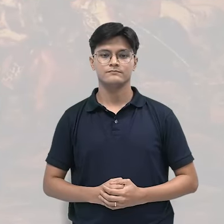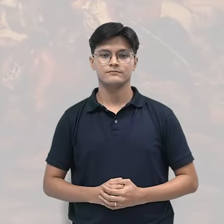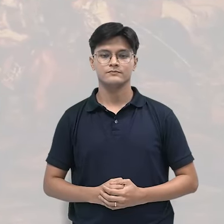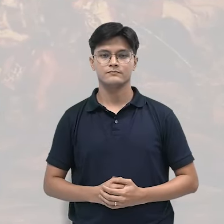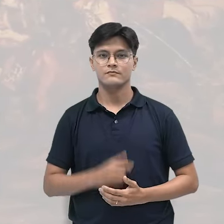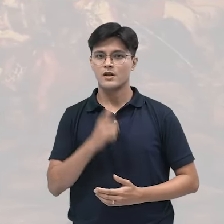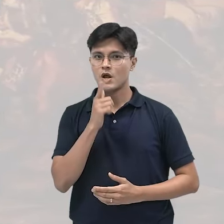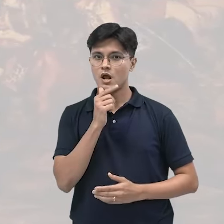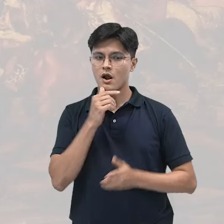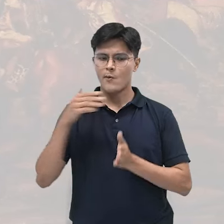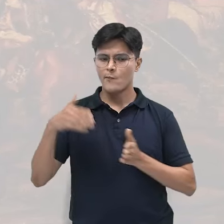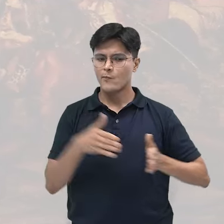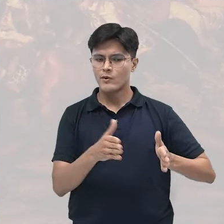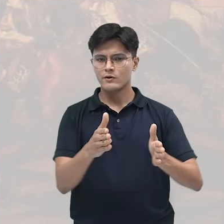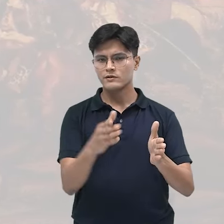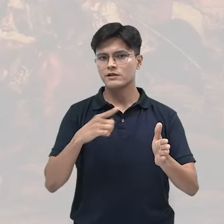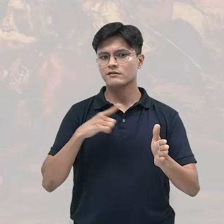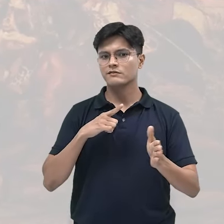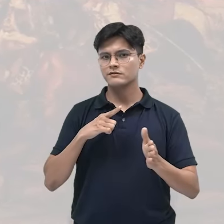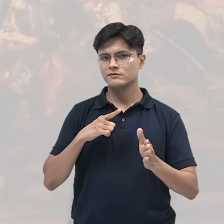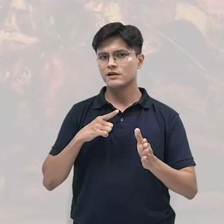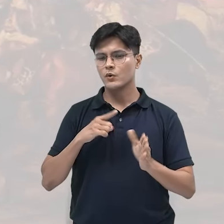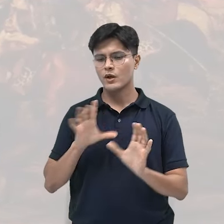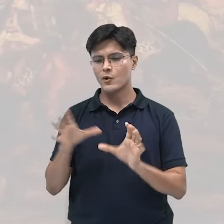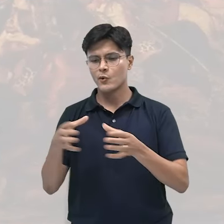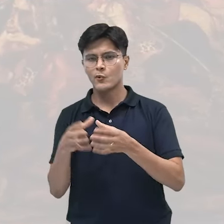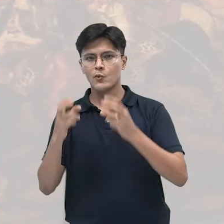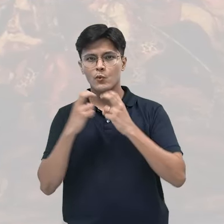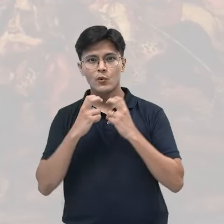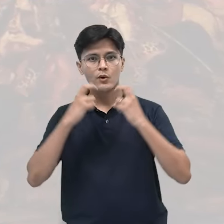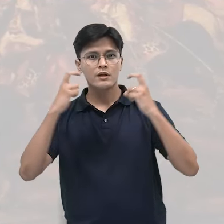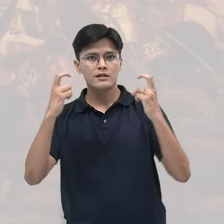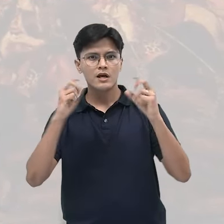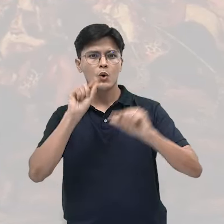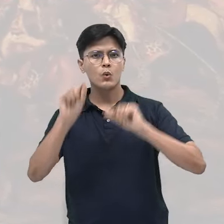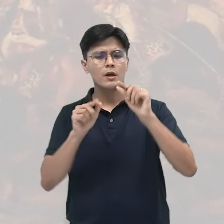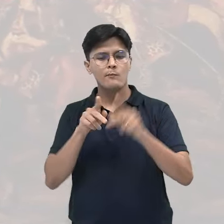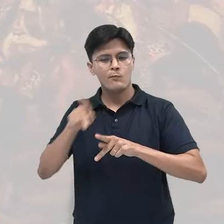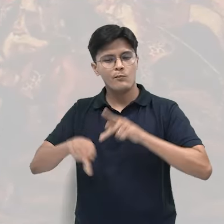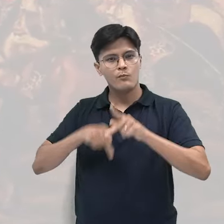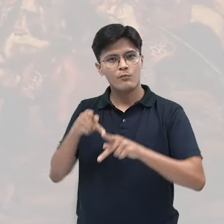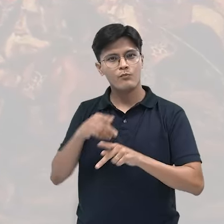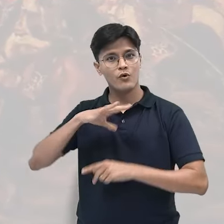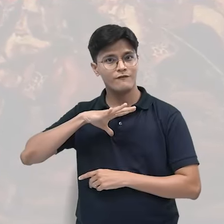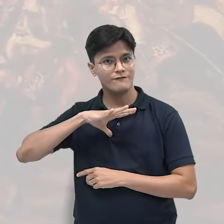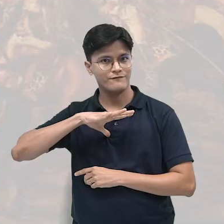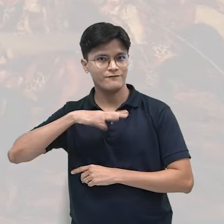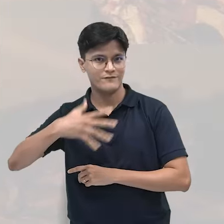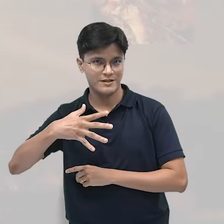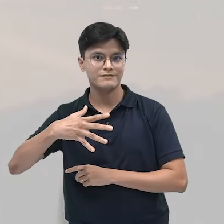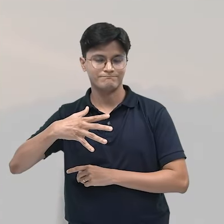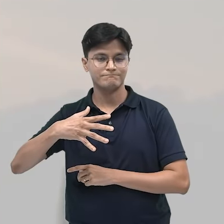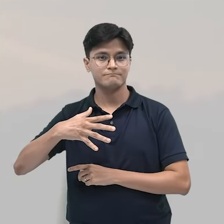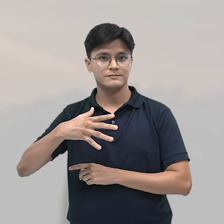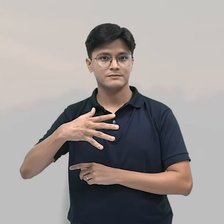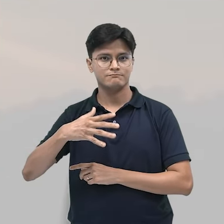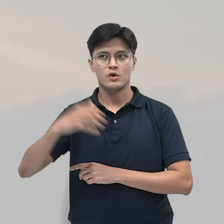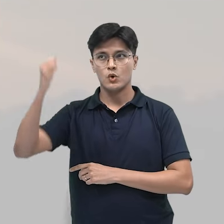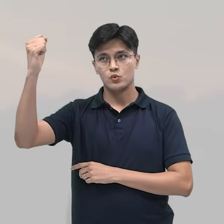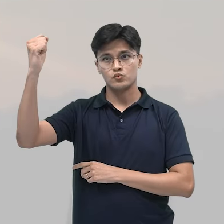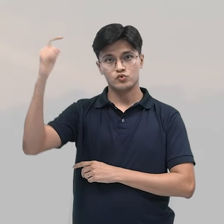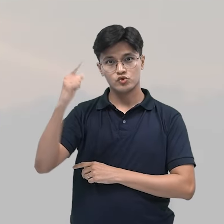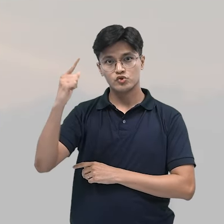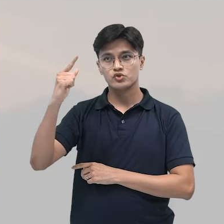Ouviram do Ipiranga as margens plácidas de um povo heróico brado retumbante, e o sol